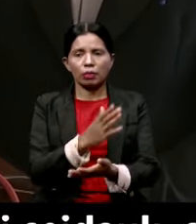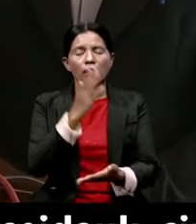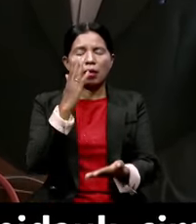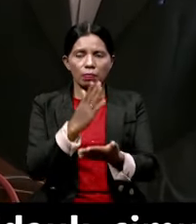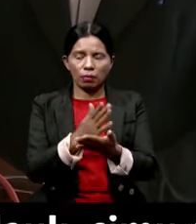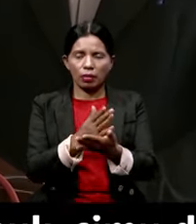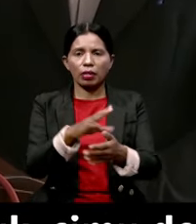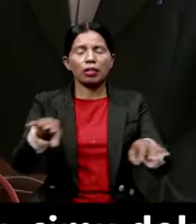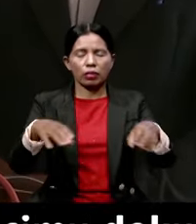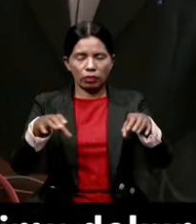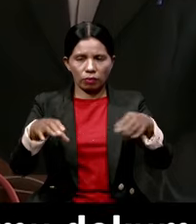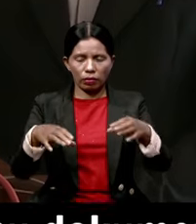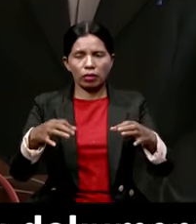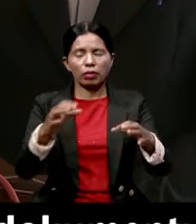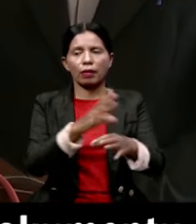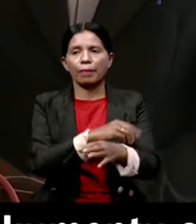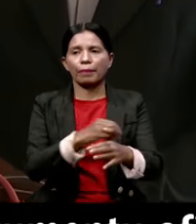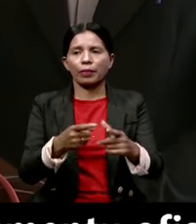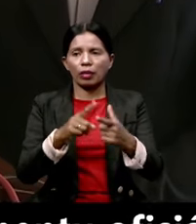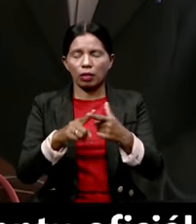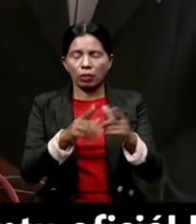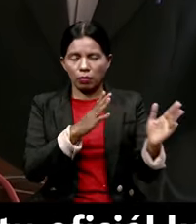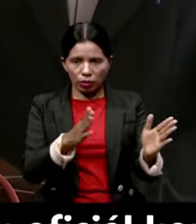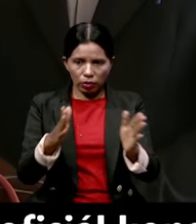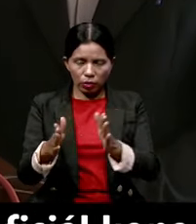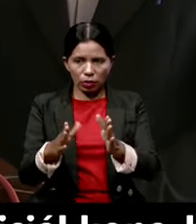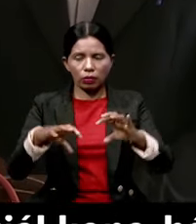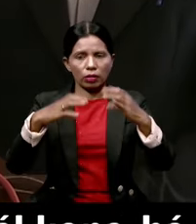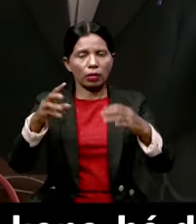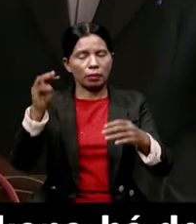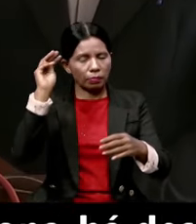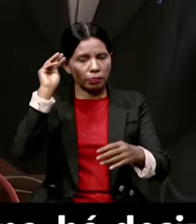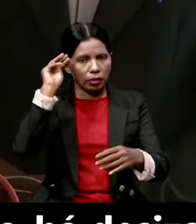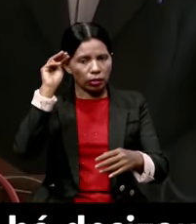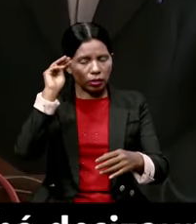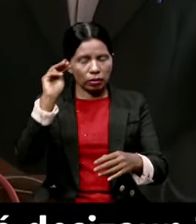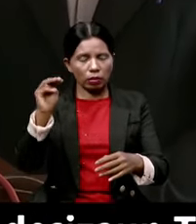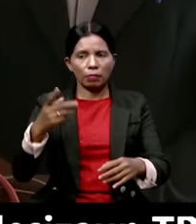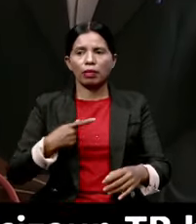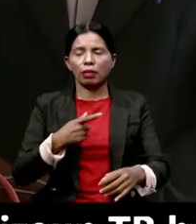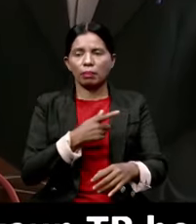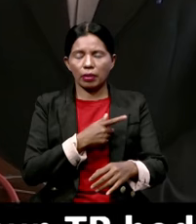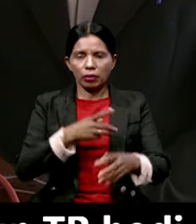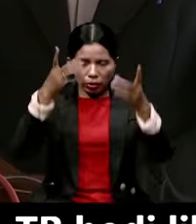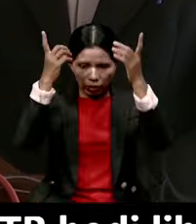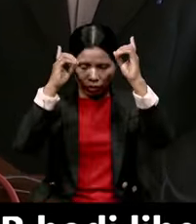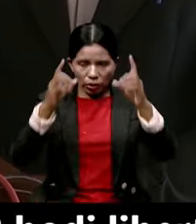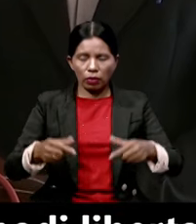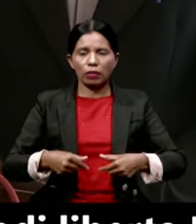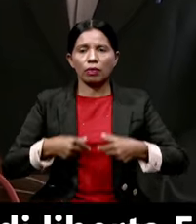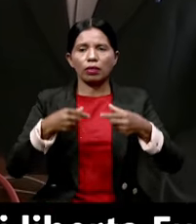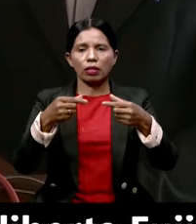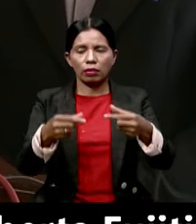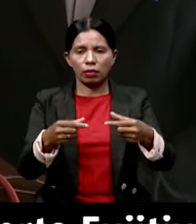obrigatória. Processo ira na entre Conselho de Ministros ou Parlamento se decide se for falar autorização ida mais